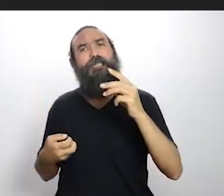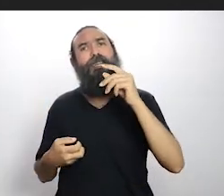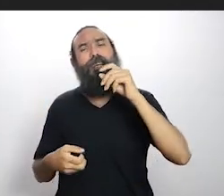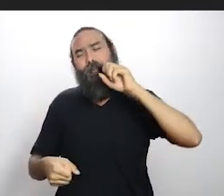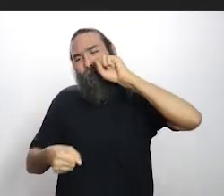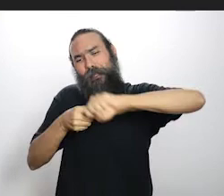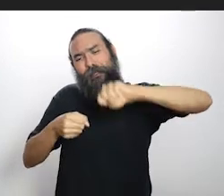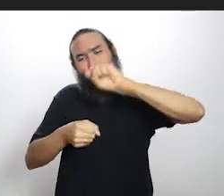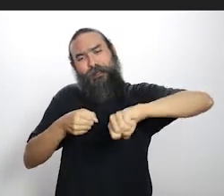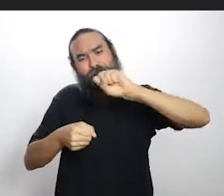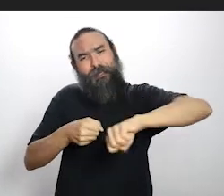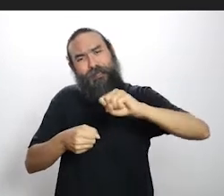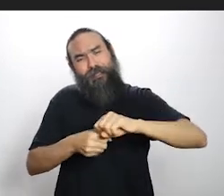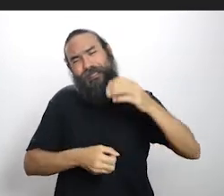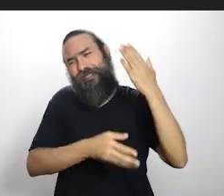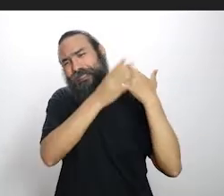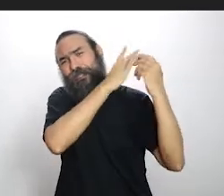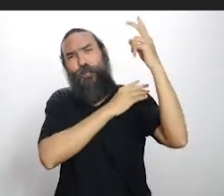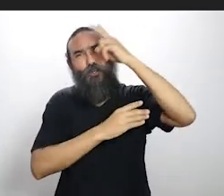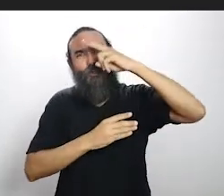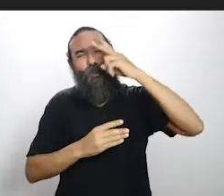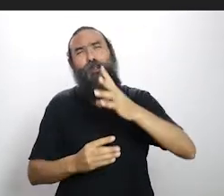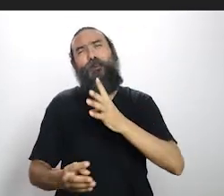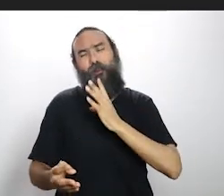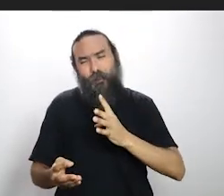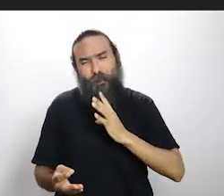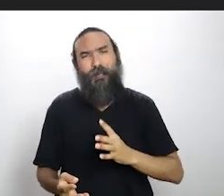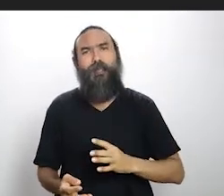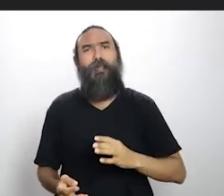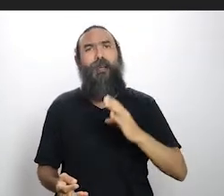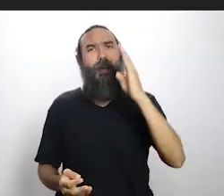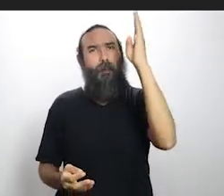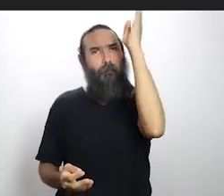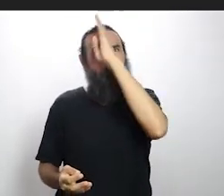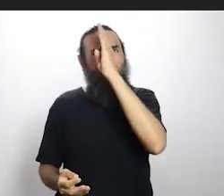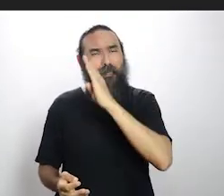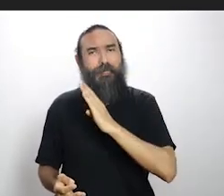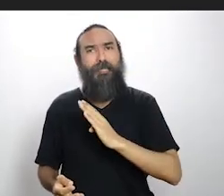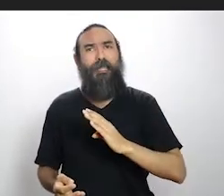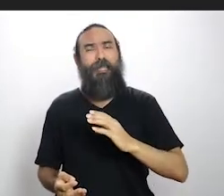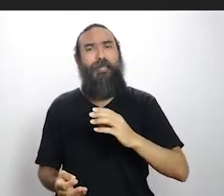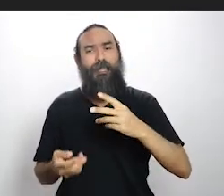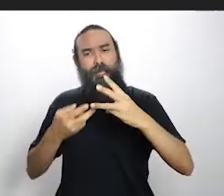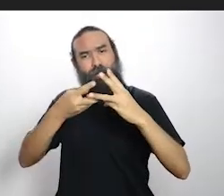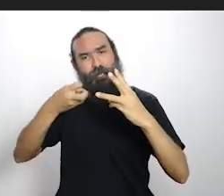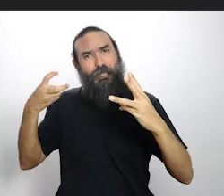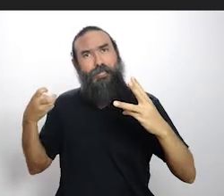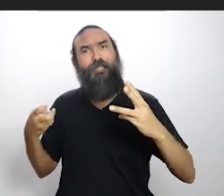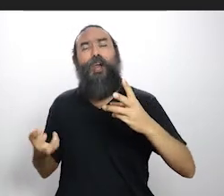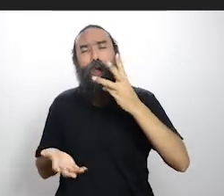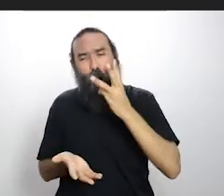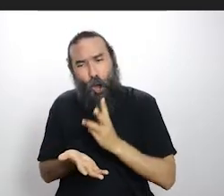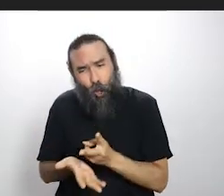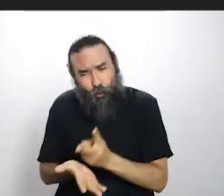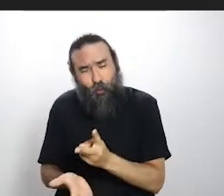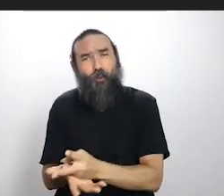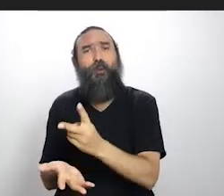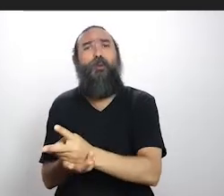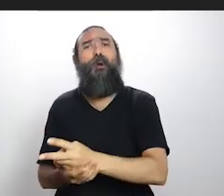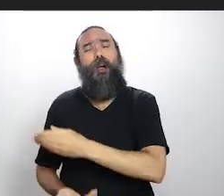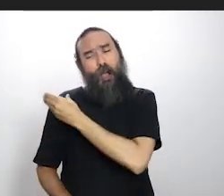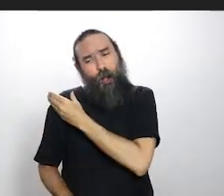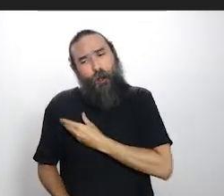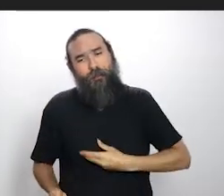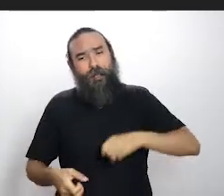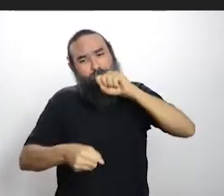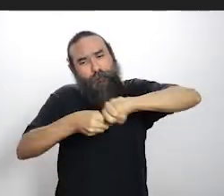brasileira, que continua sendo o alvo histórico do genocídio do Estado brasileiro, e é um genocídio em diversas dimensões,